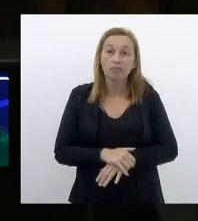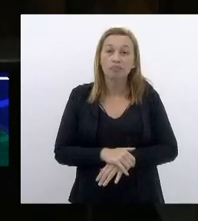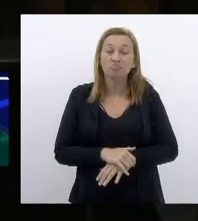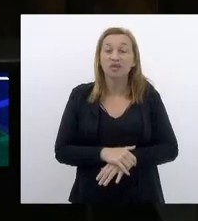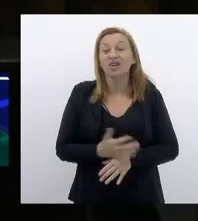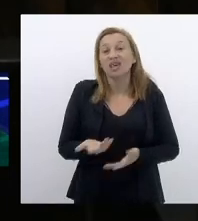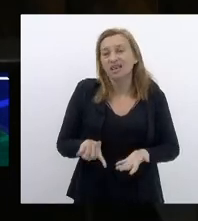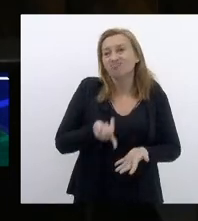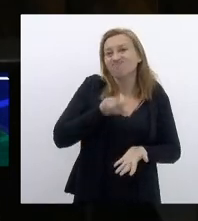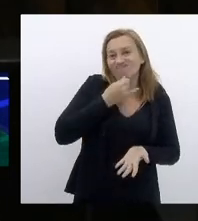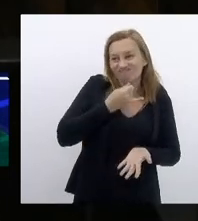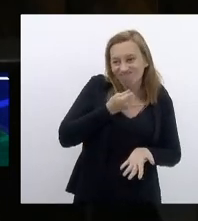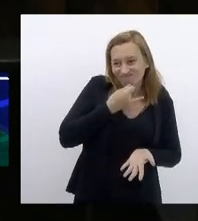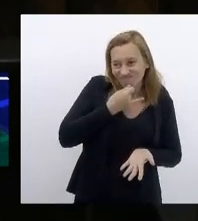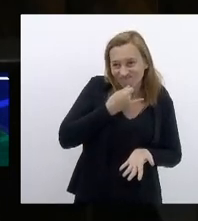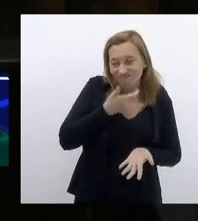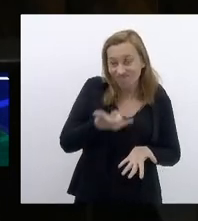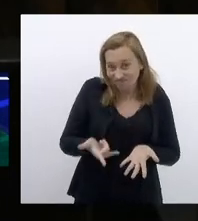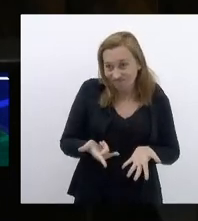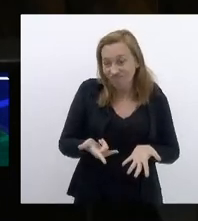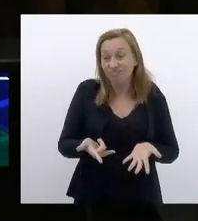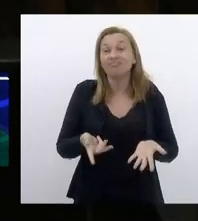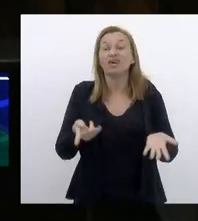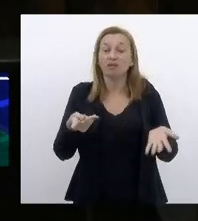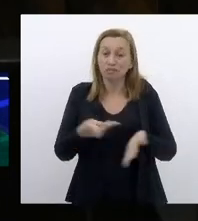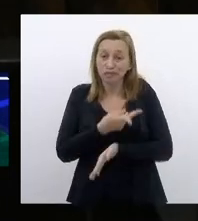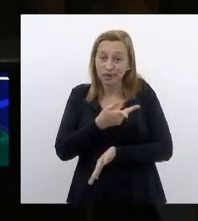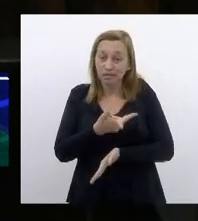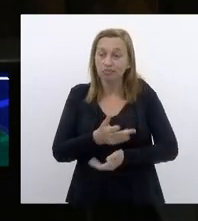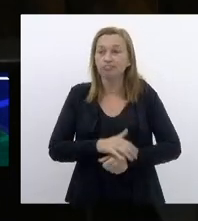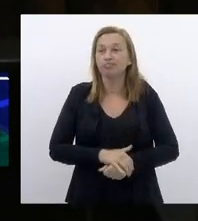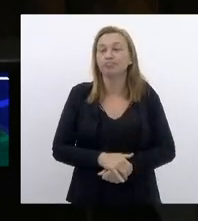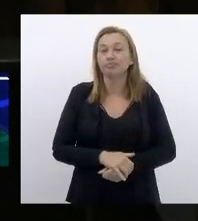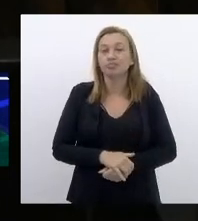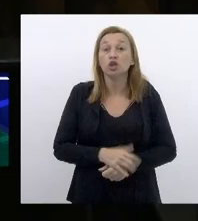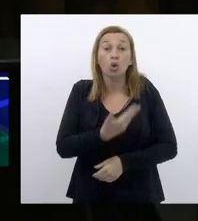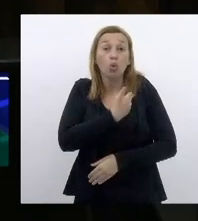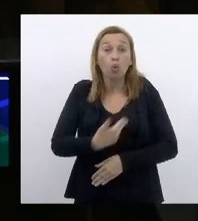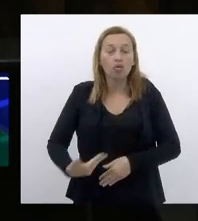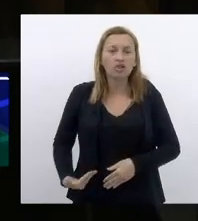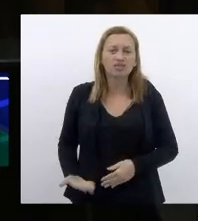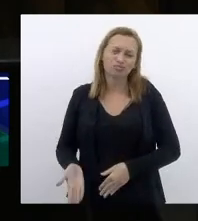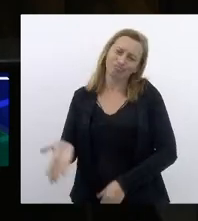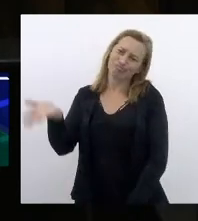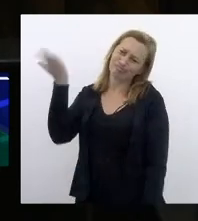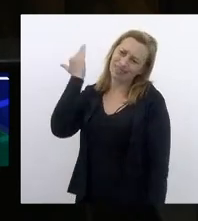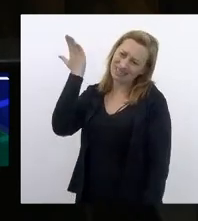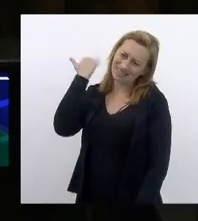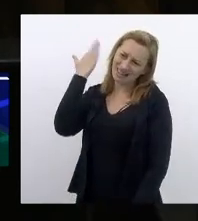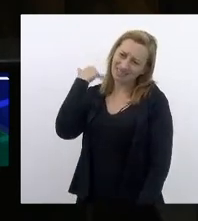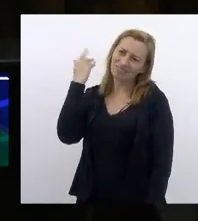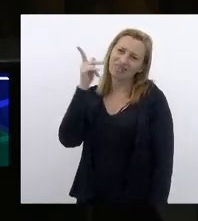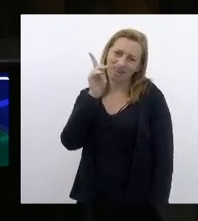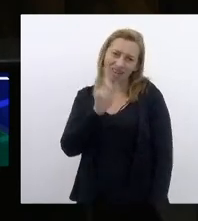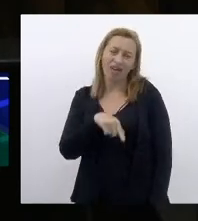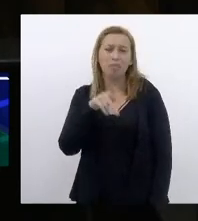tragédia se estabeleceu. E o governador da época, que era o